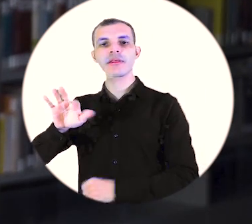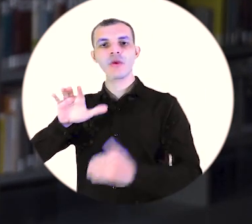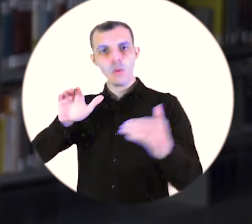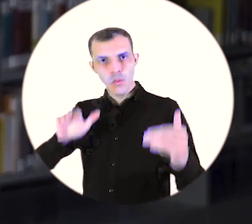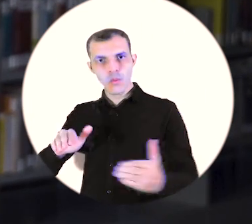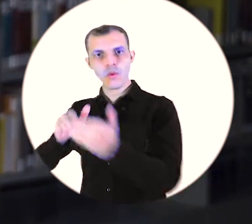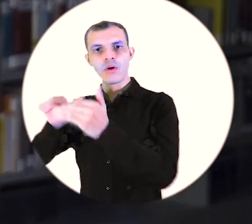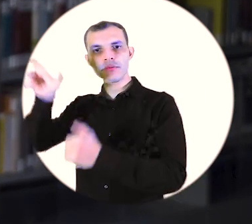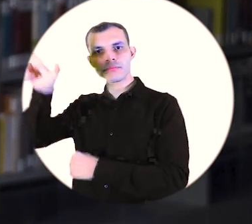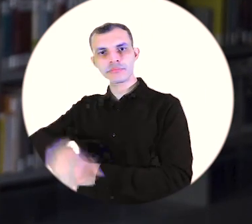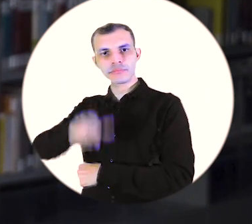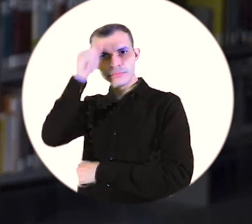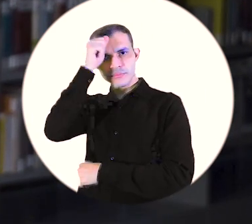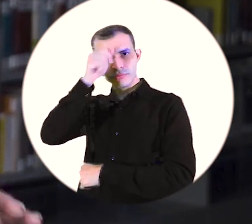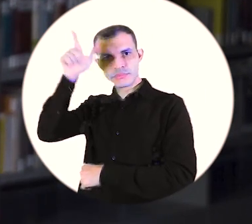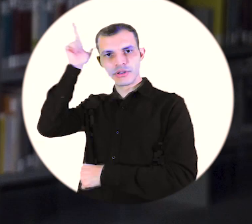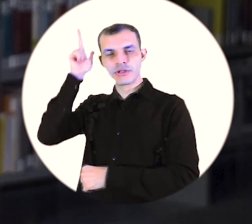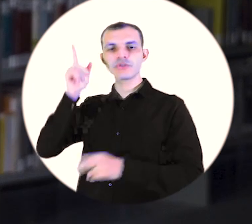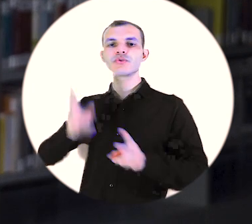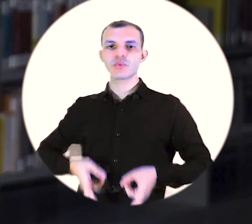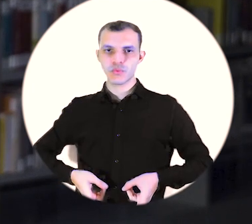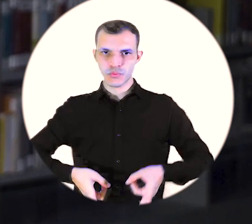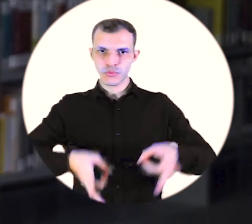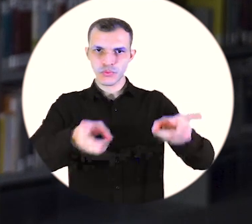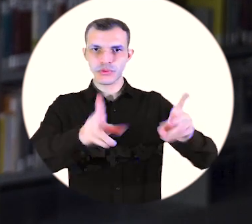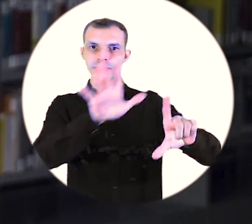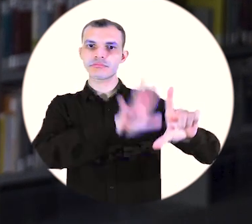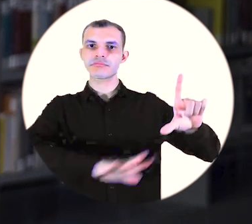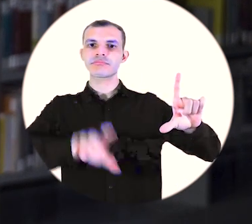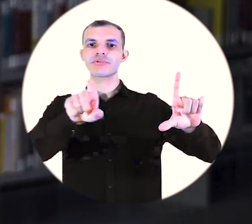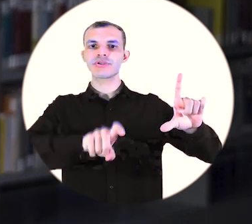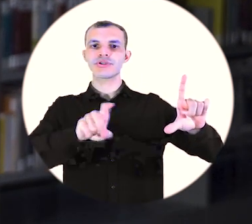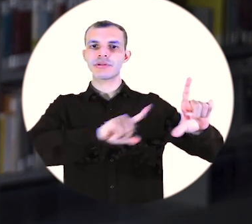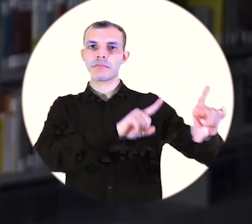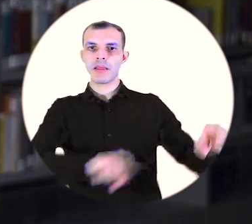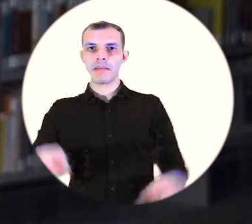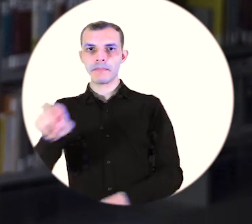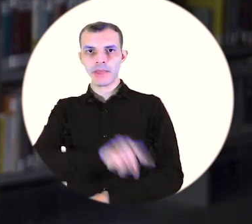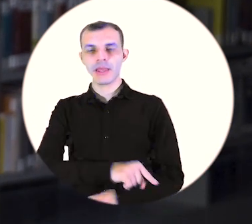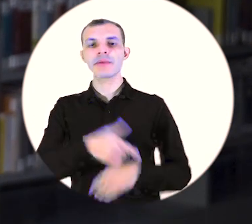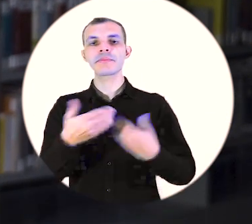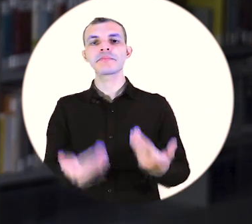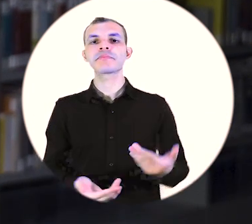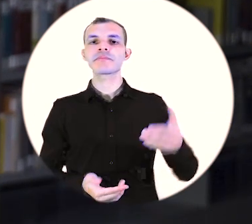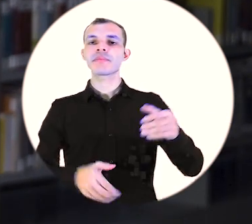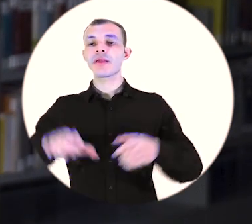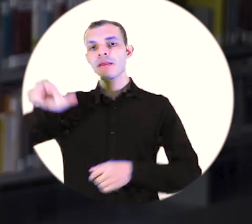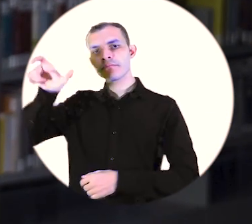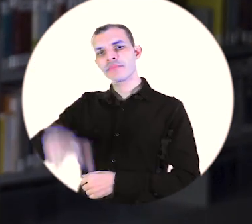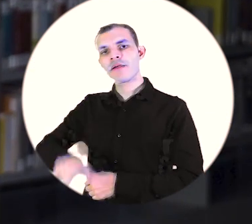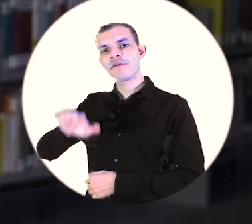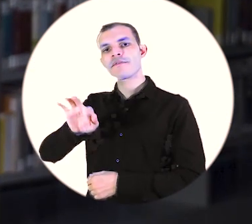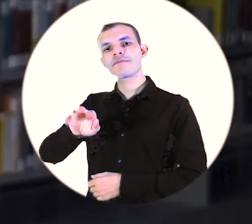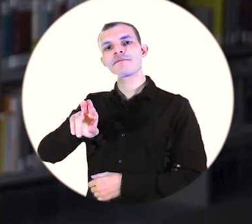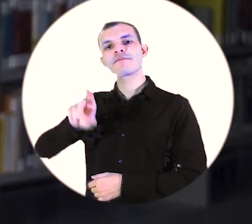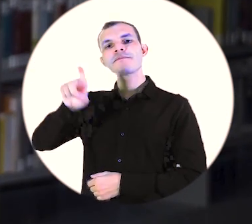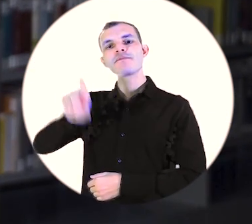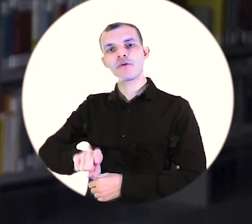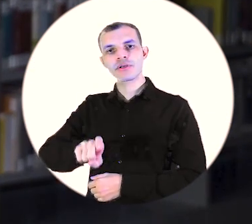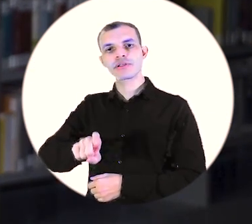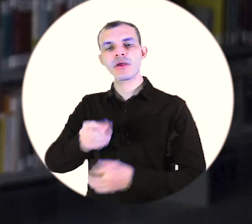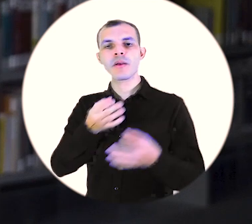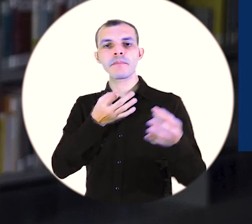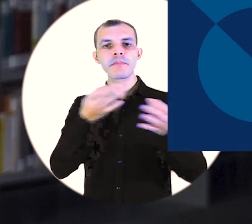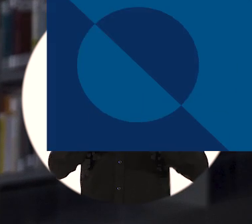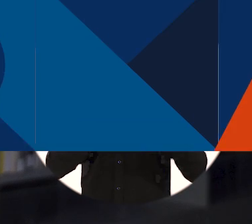Moraes para manter a rede social X suspensa, o ministro Luiz Fux fez uma ressalva em seu voto na linha do que já